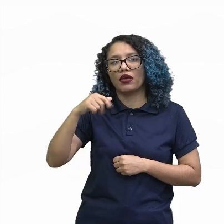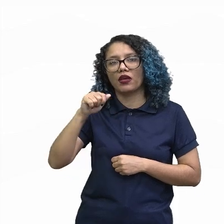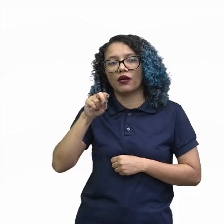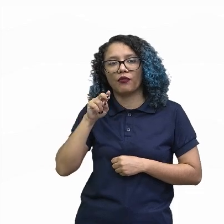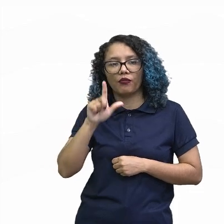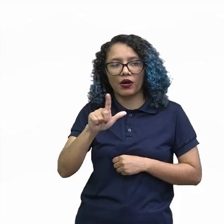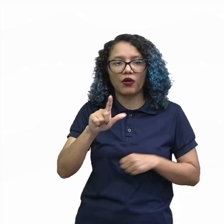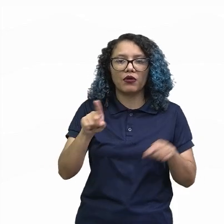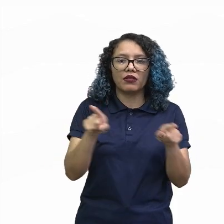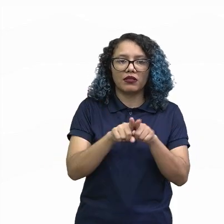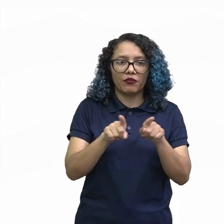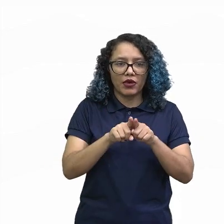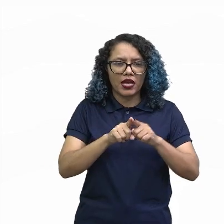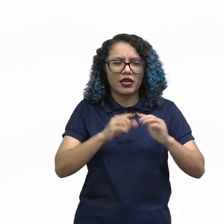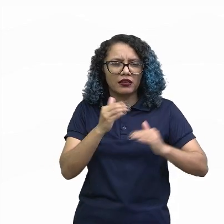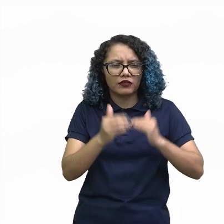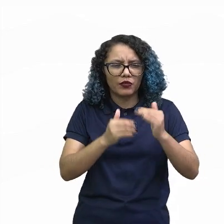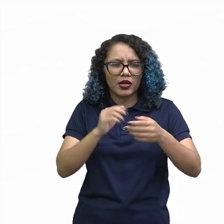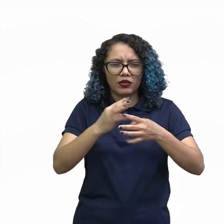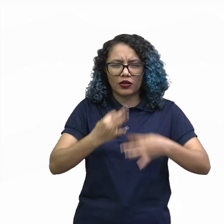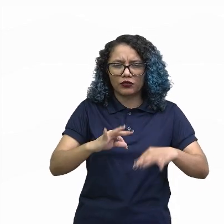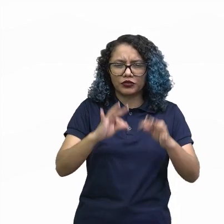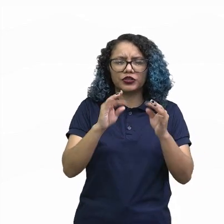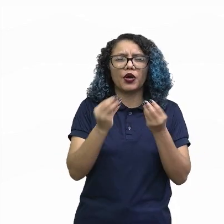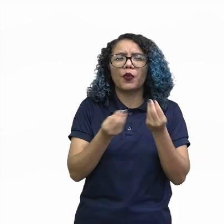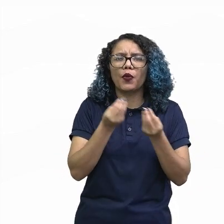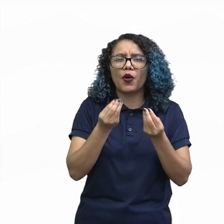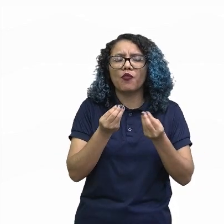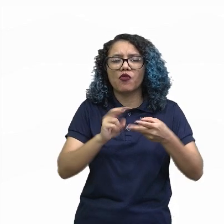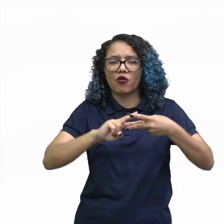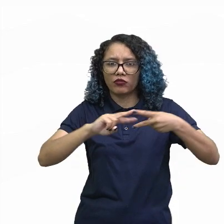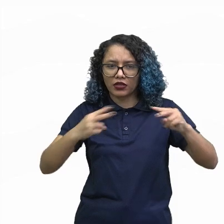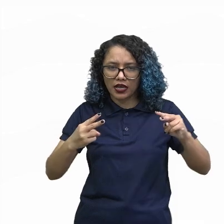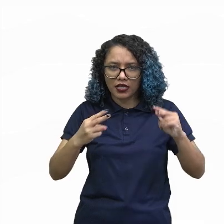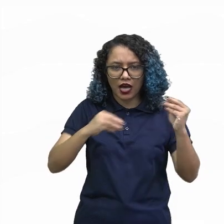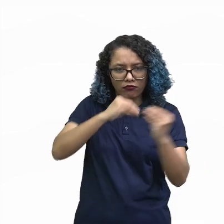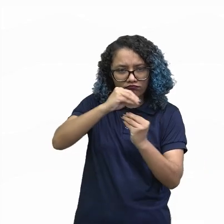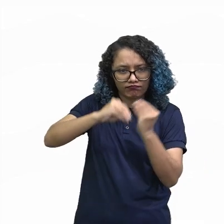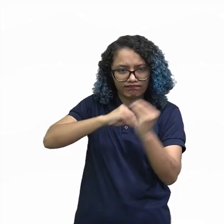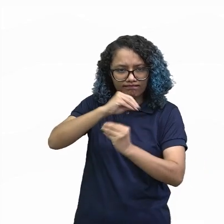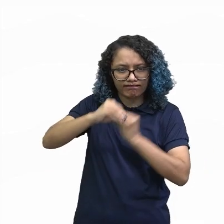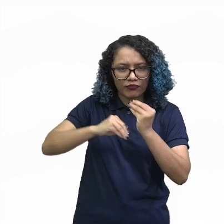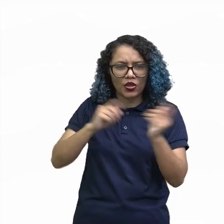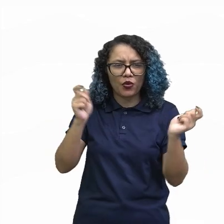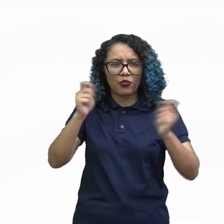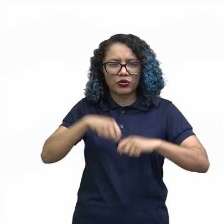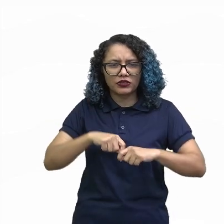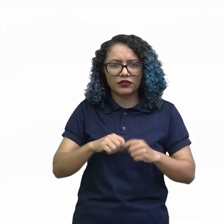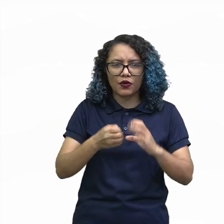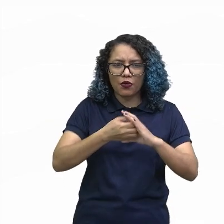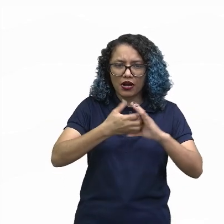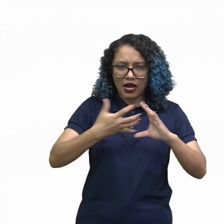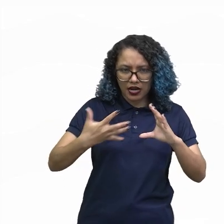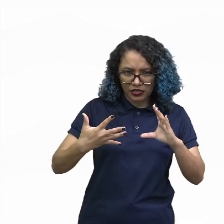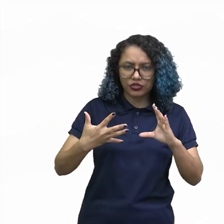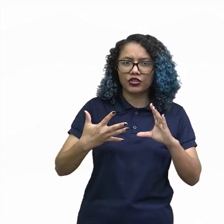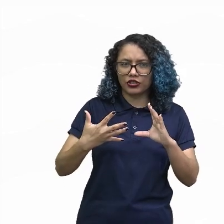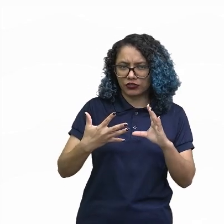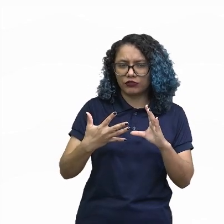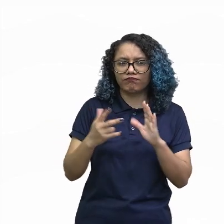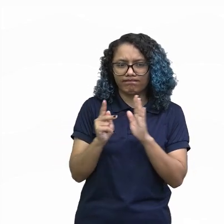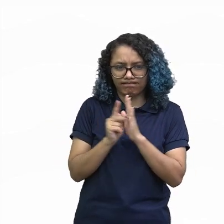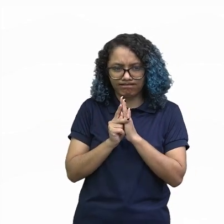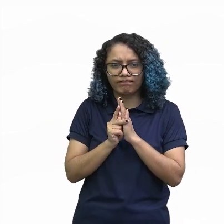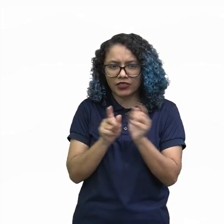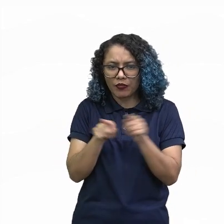da tecnologia do DNA recombinante, possibilitando a introdução de características específicas